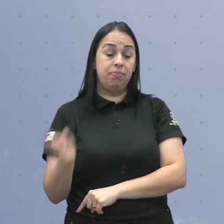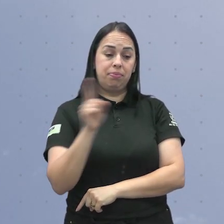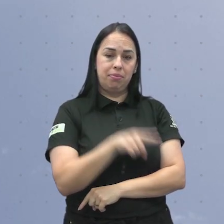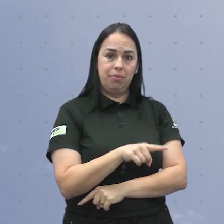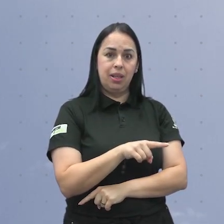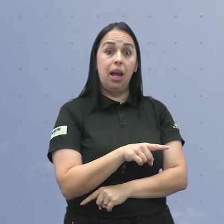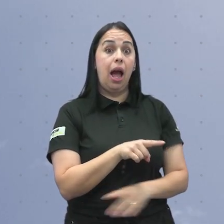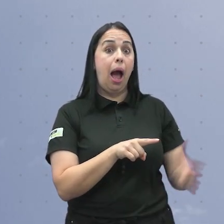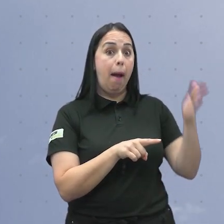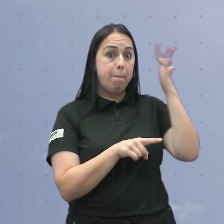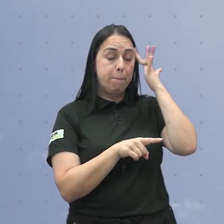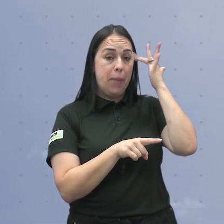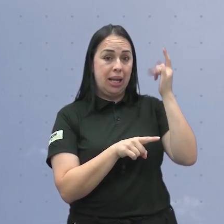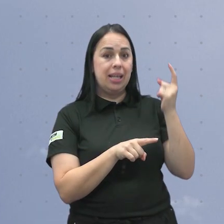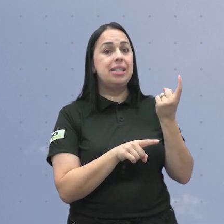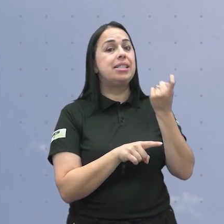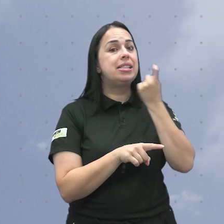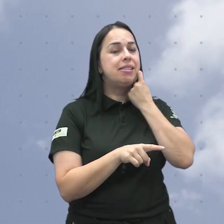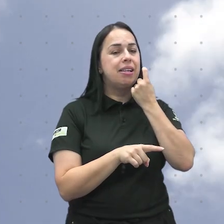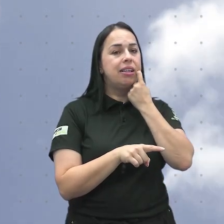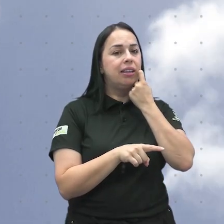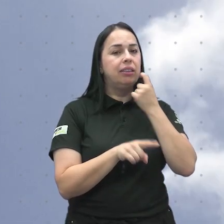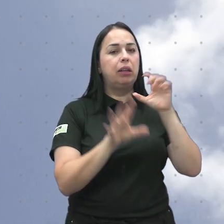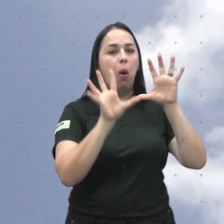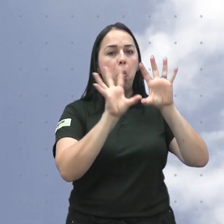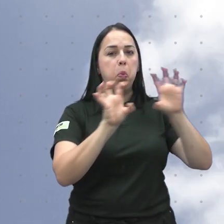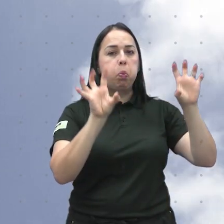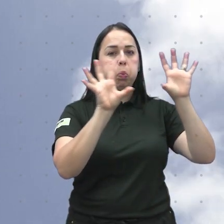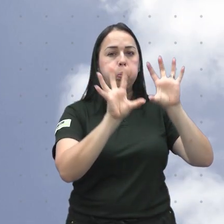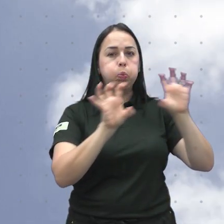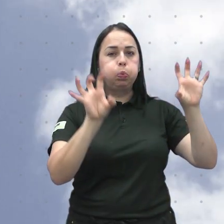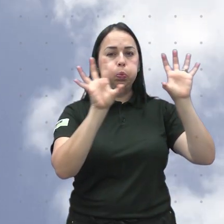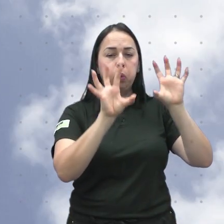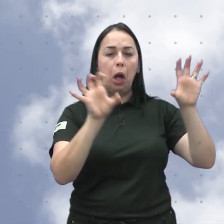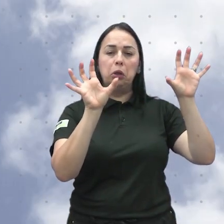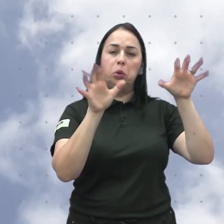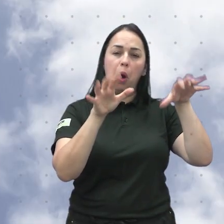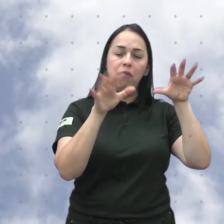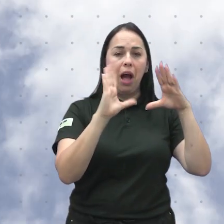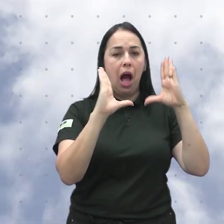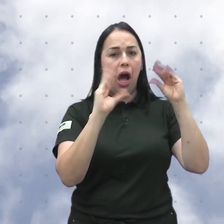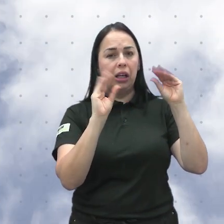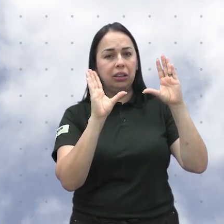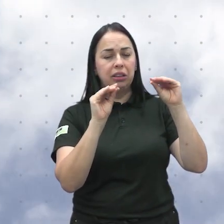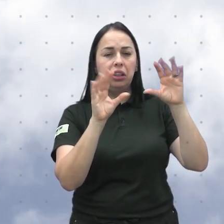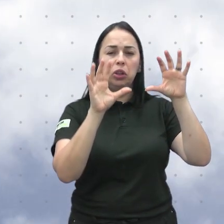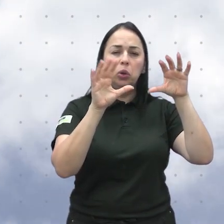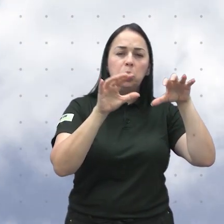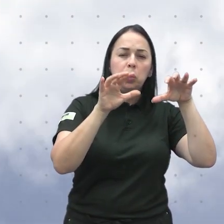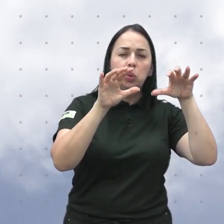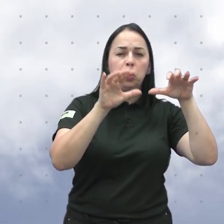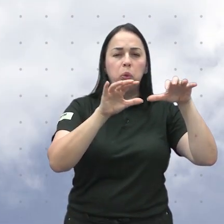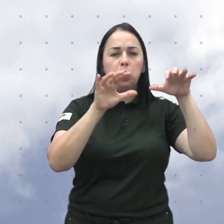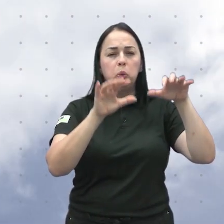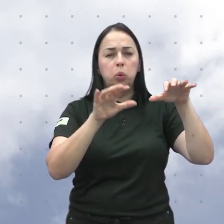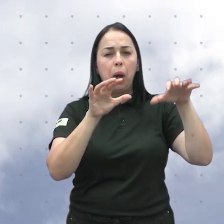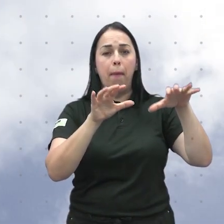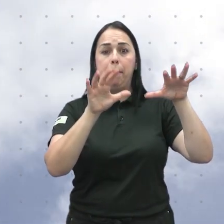mínima de 19. Já amanhã, sexta-feira, o dia será nublado e chuvoso. Durante a noite, a chuva diminui a